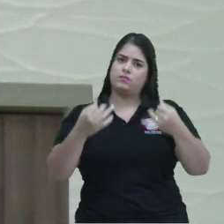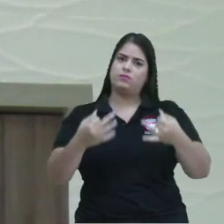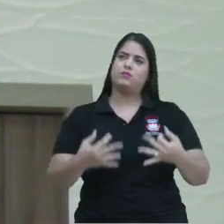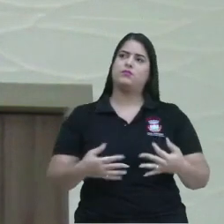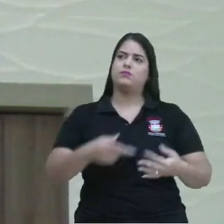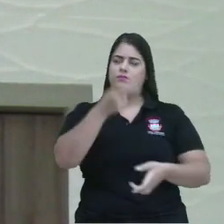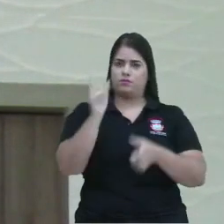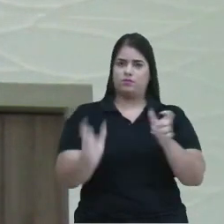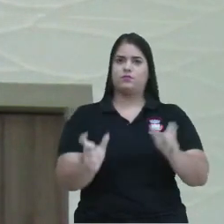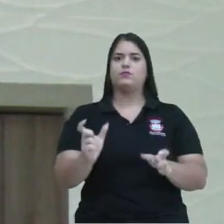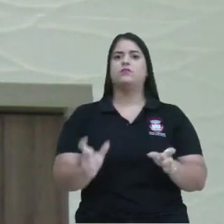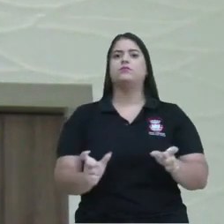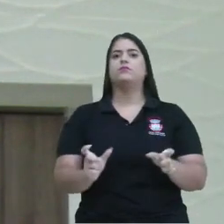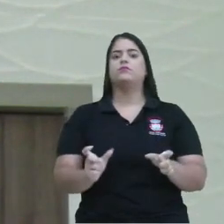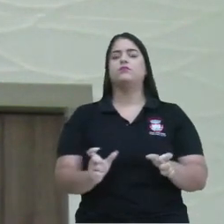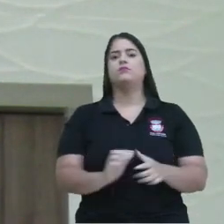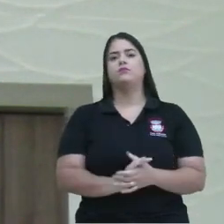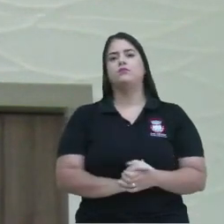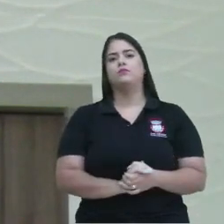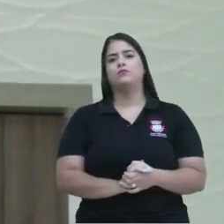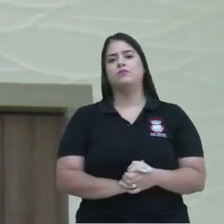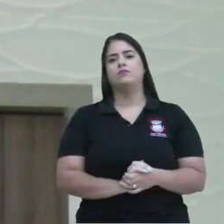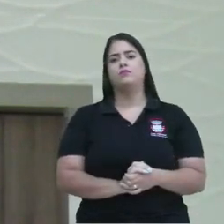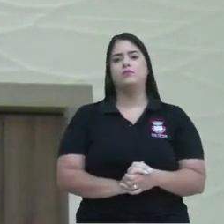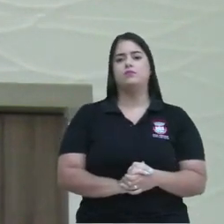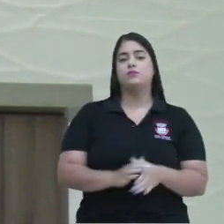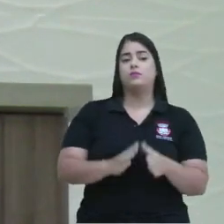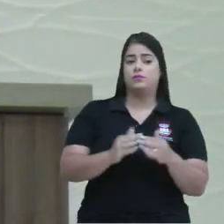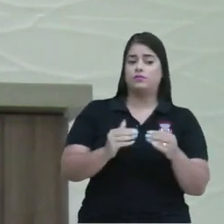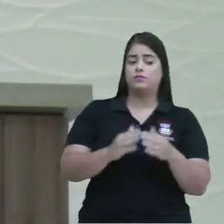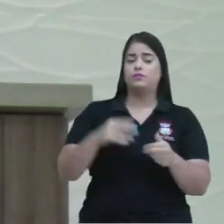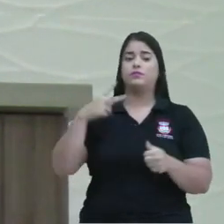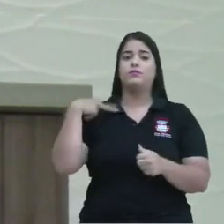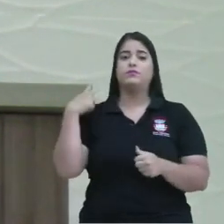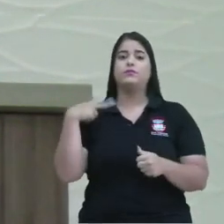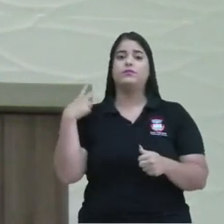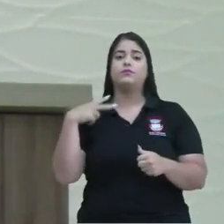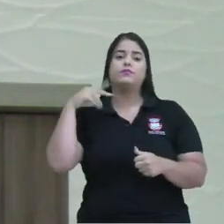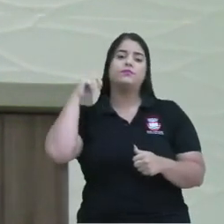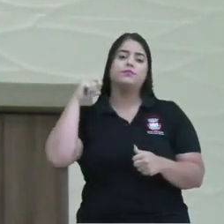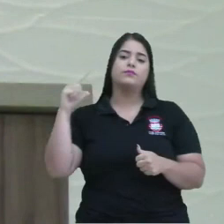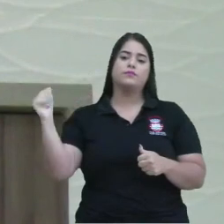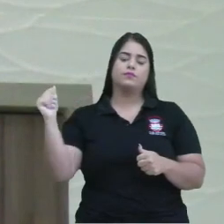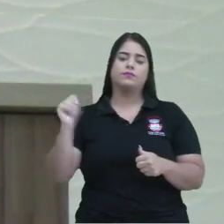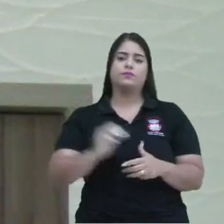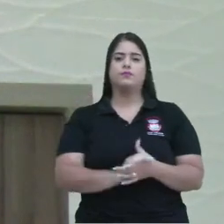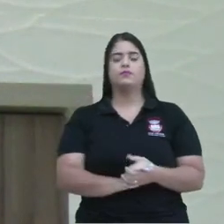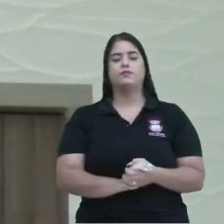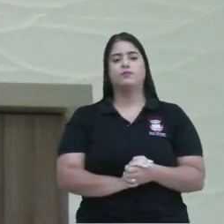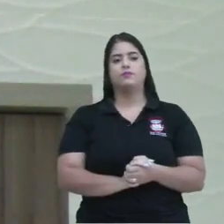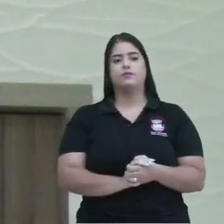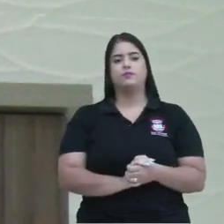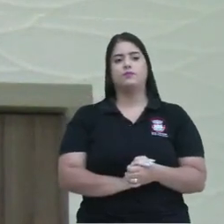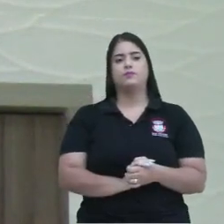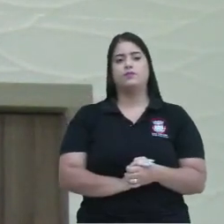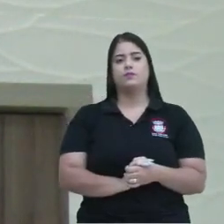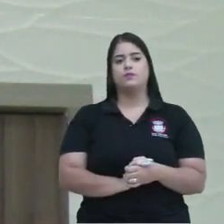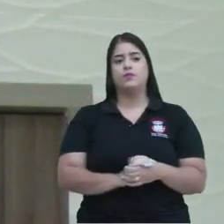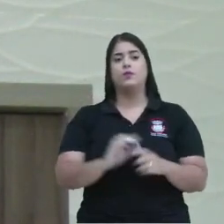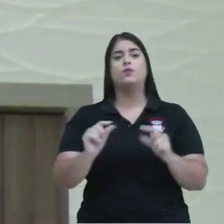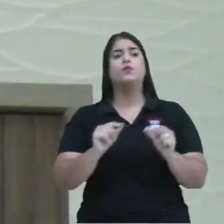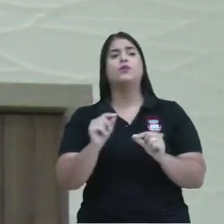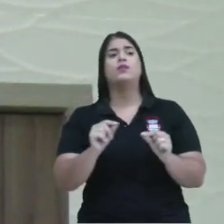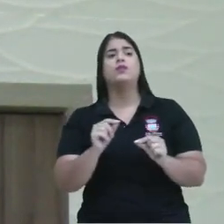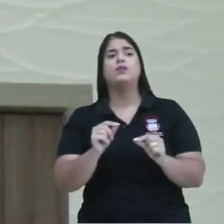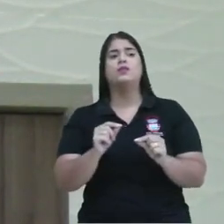aqui que foi citado no requerimento do vereador Léo da Ação Social. O que parece aqui é que